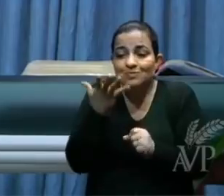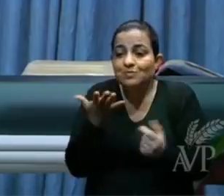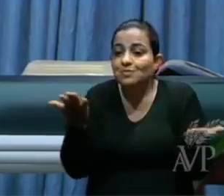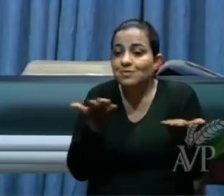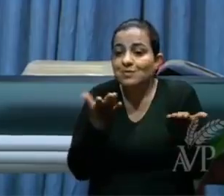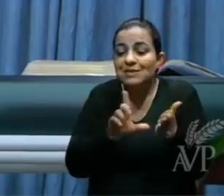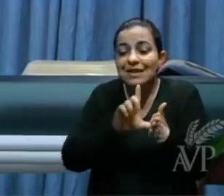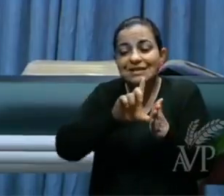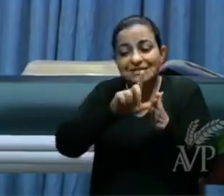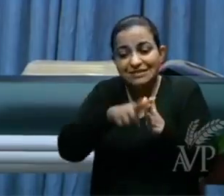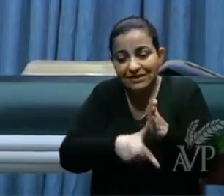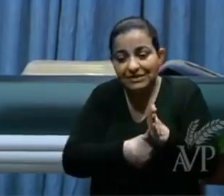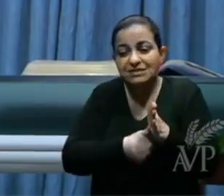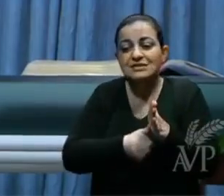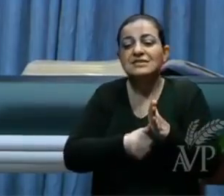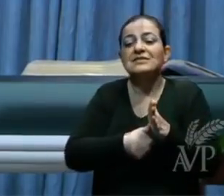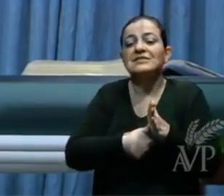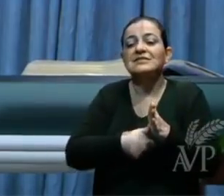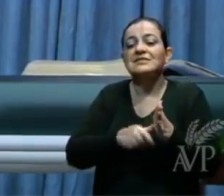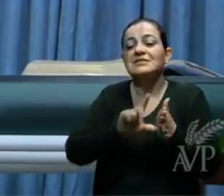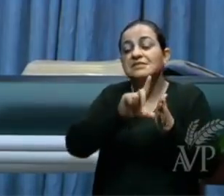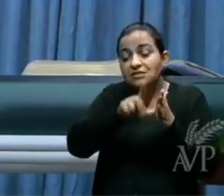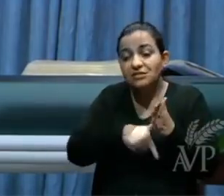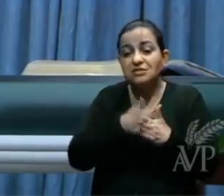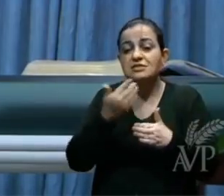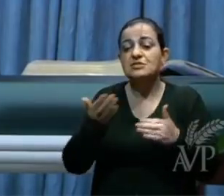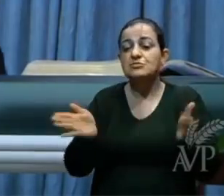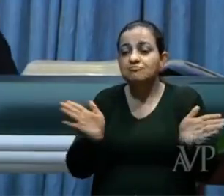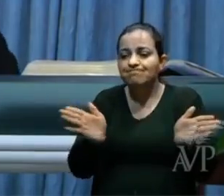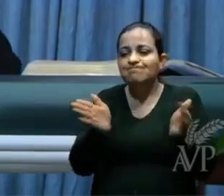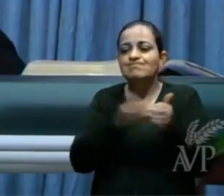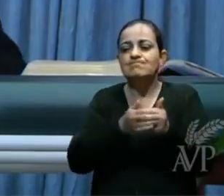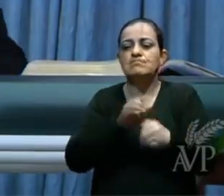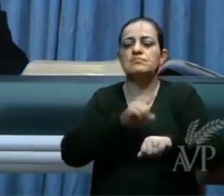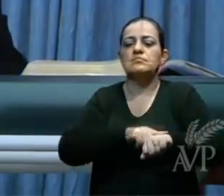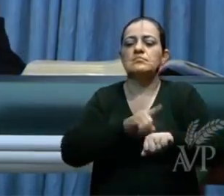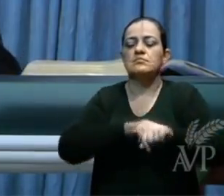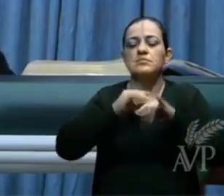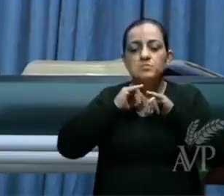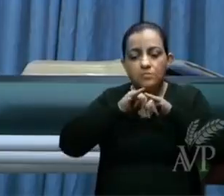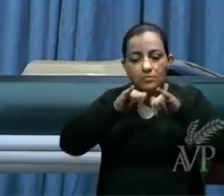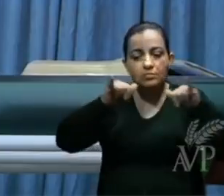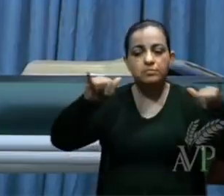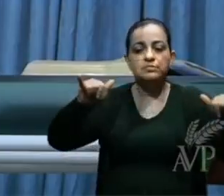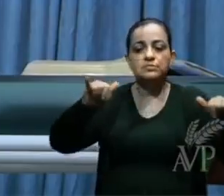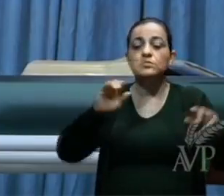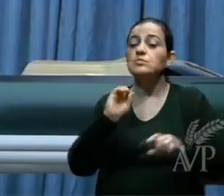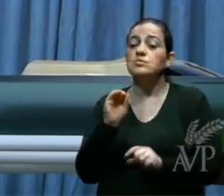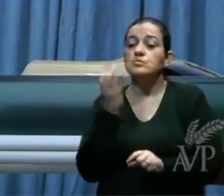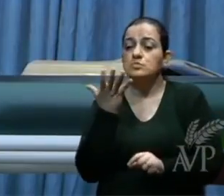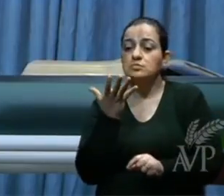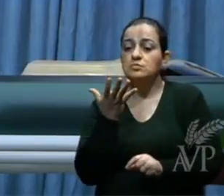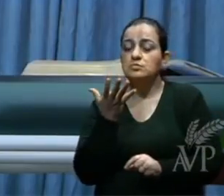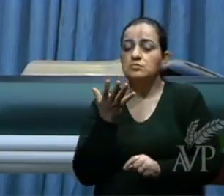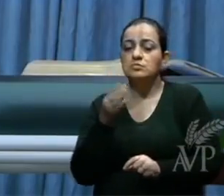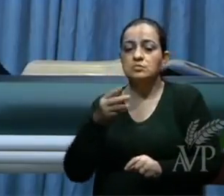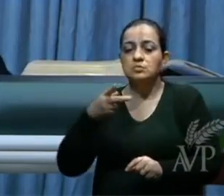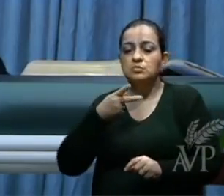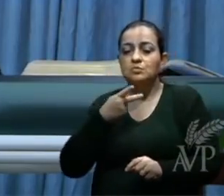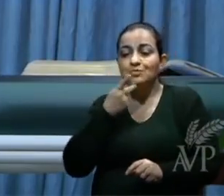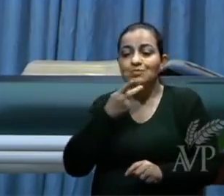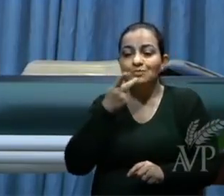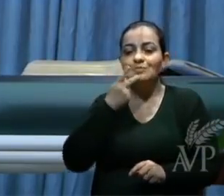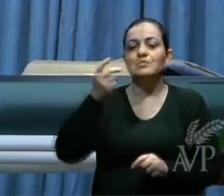após quando fechar o tempo desta mensagem desta voz de